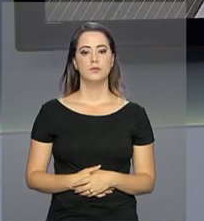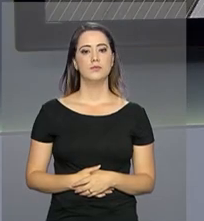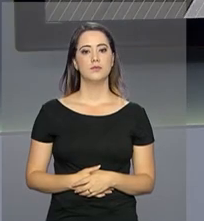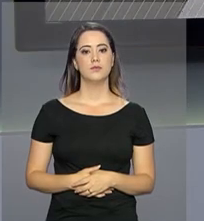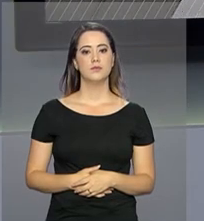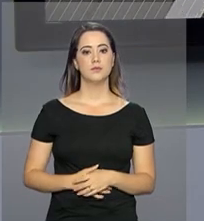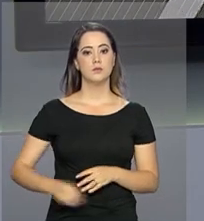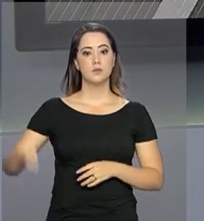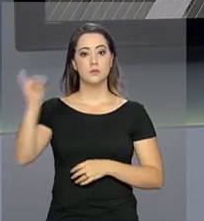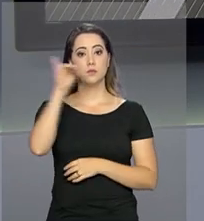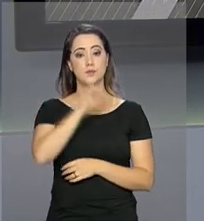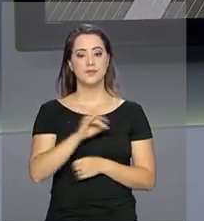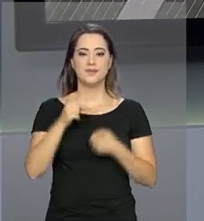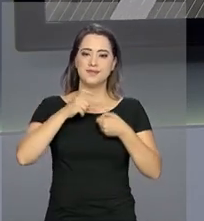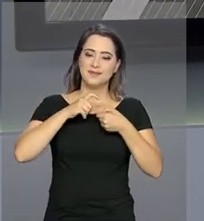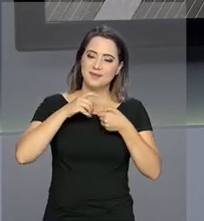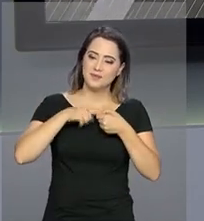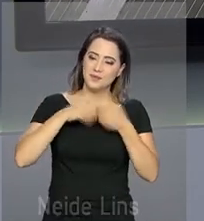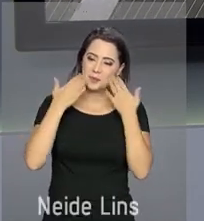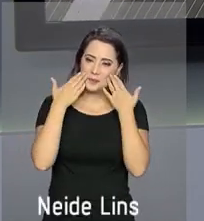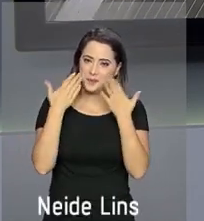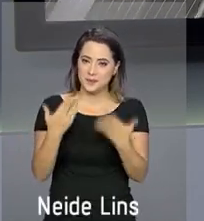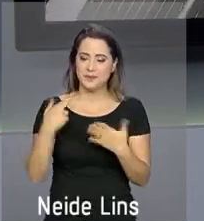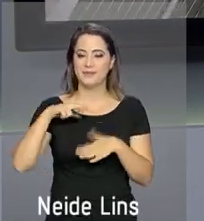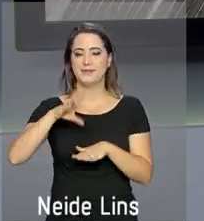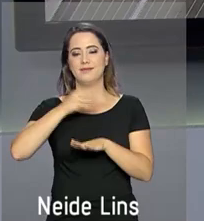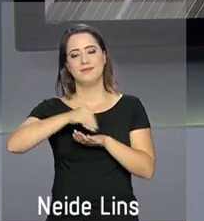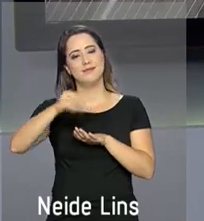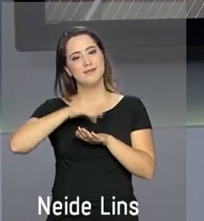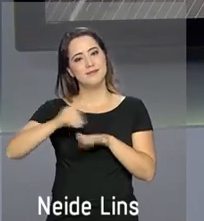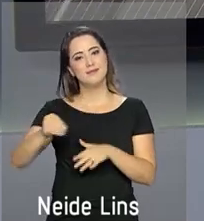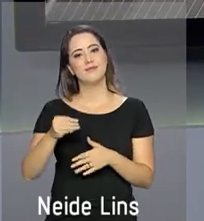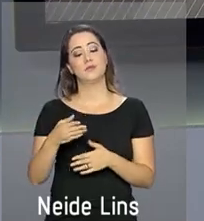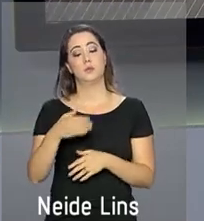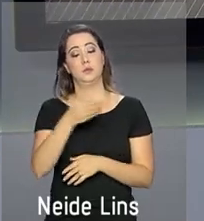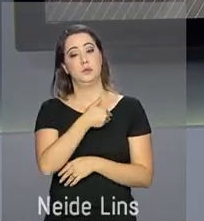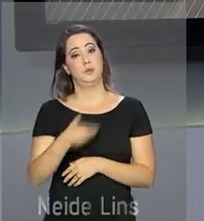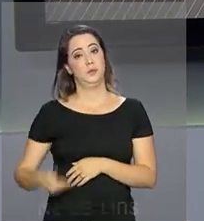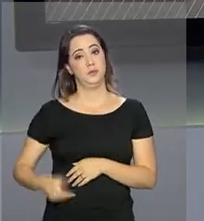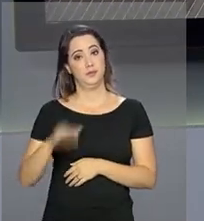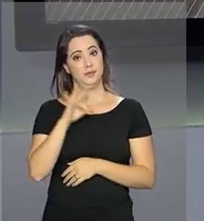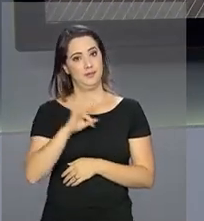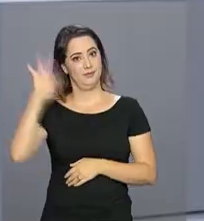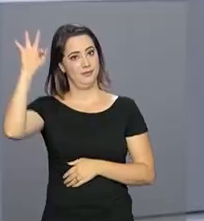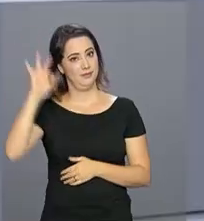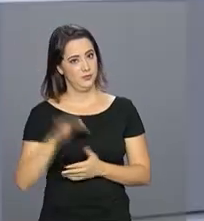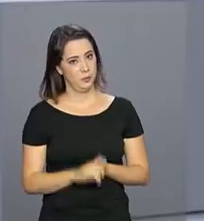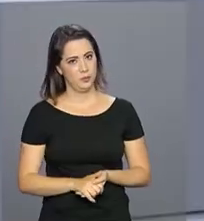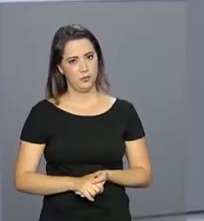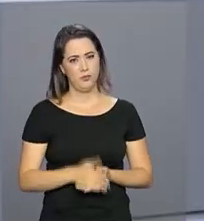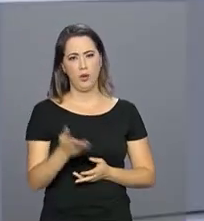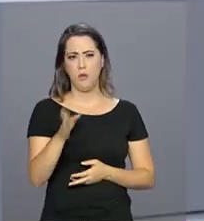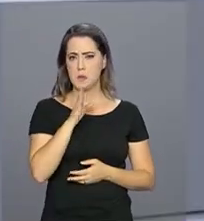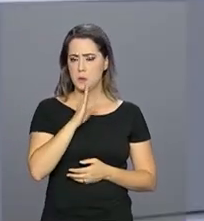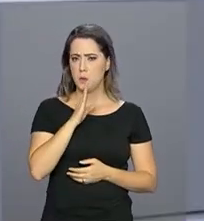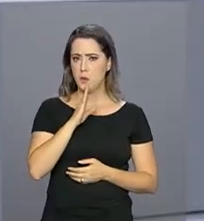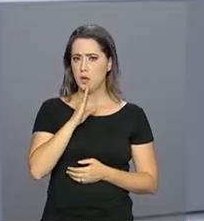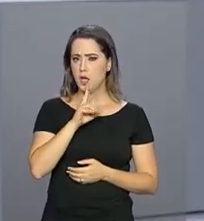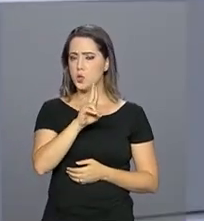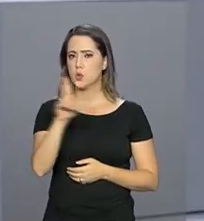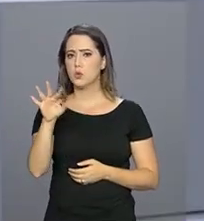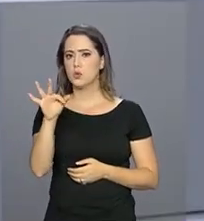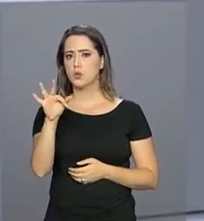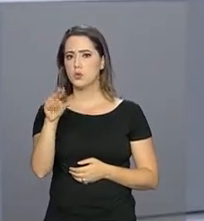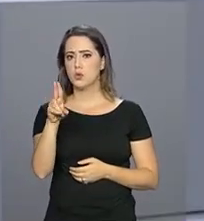olá estamos de volta com o repórter nbr e as notícias do governo federal você já ouviu falar em